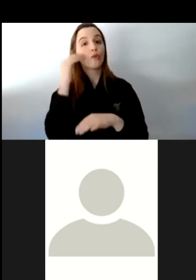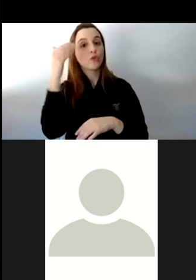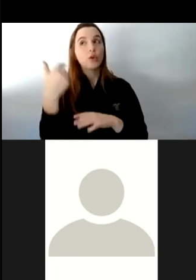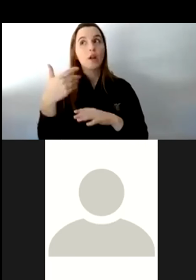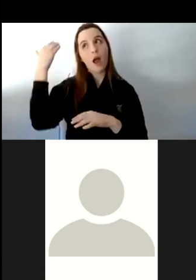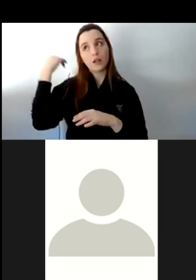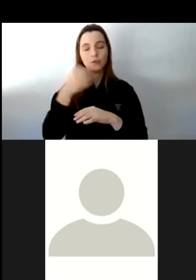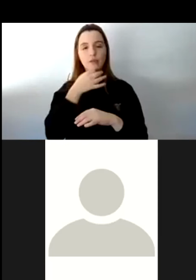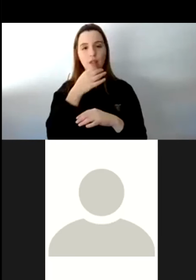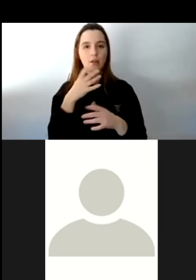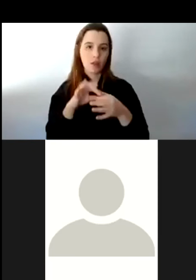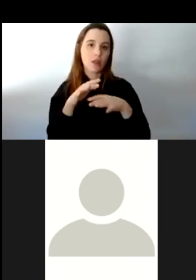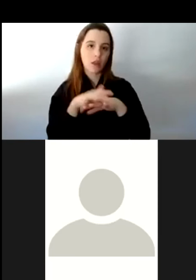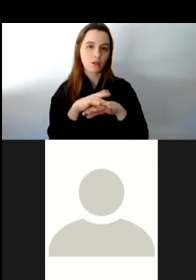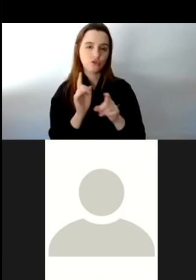de referenciação.